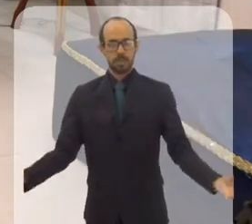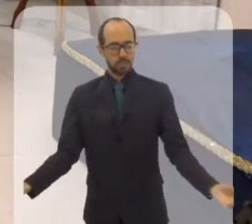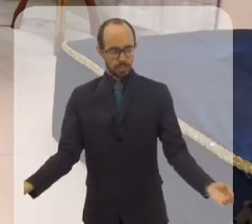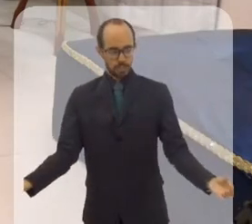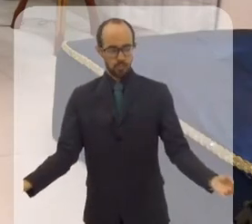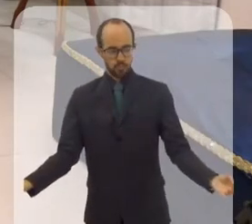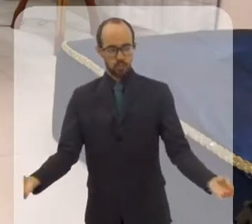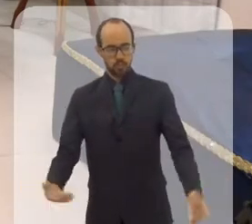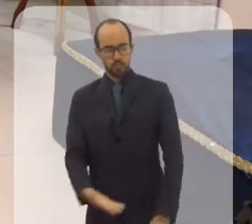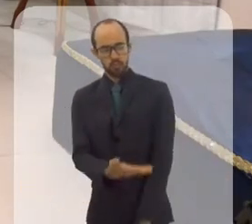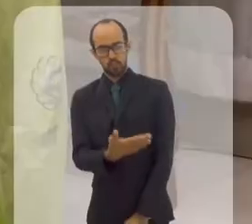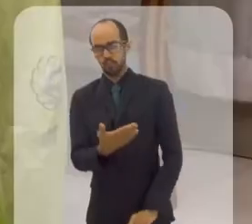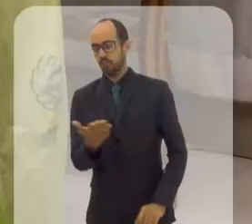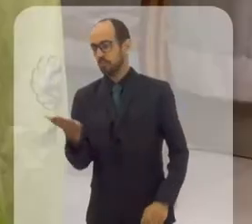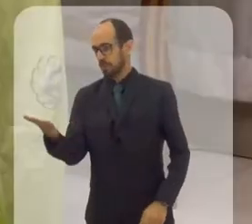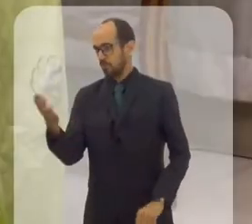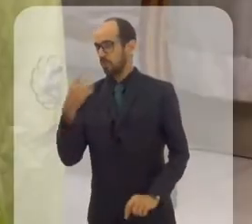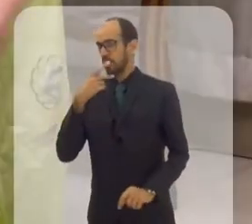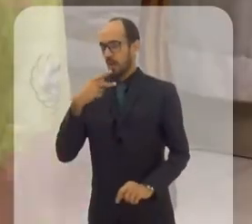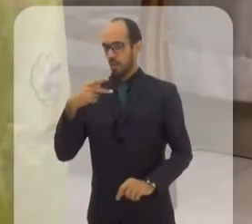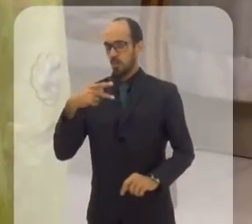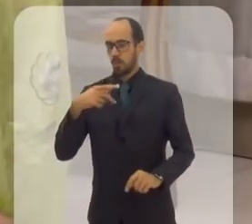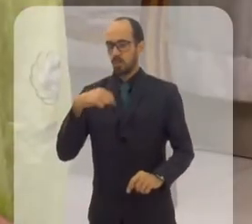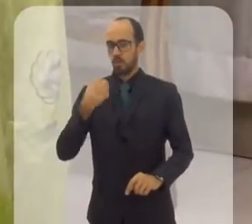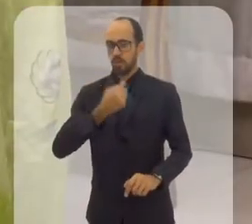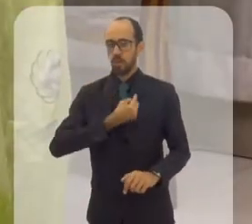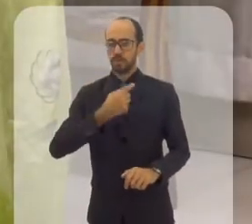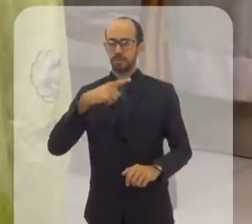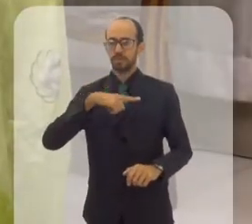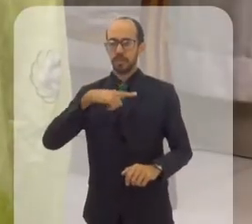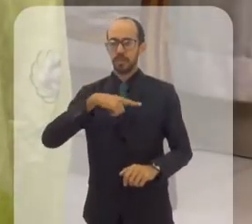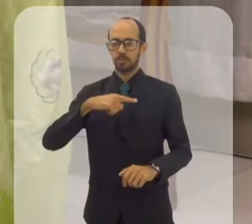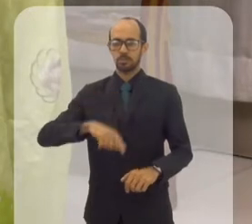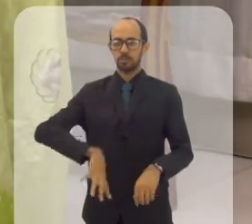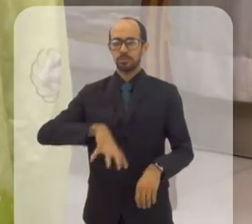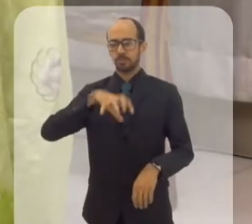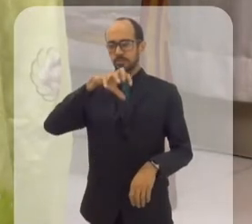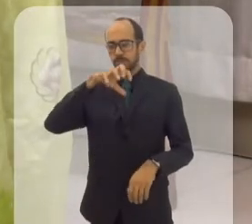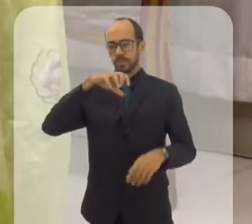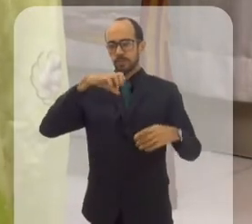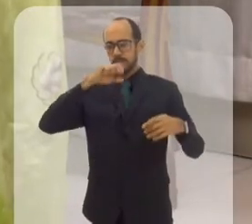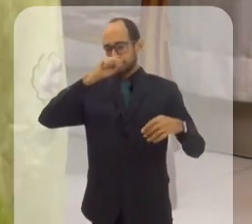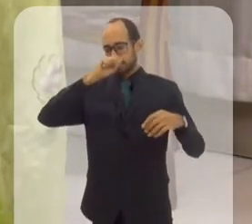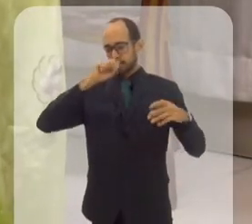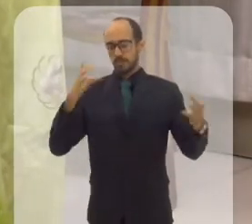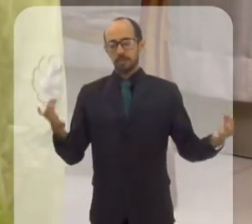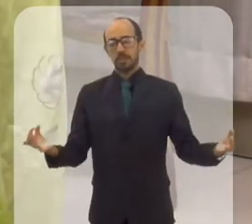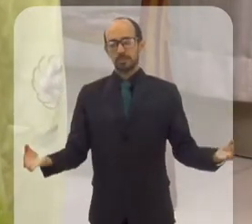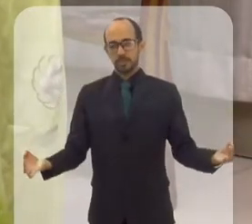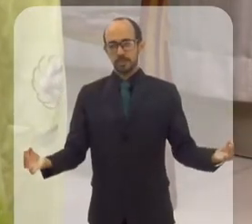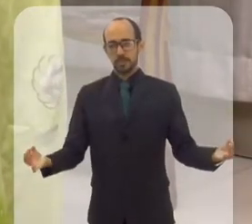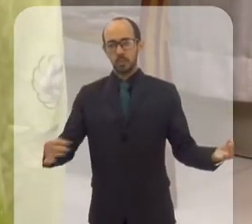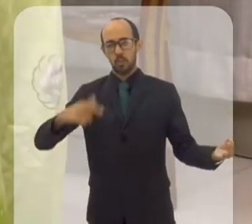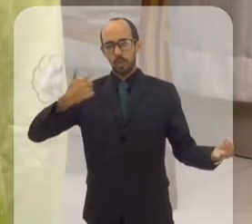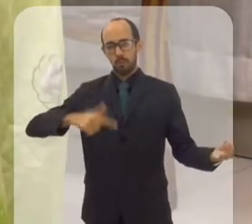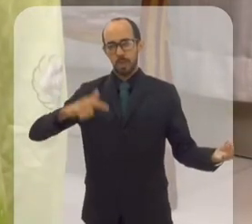meditação, né? Você falou. Nossa meditação é bem mântrica, tá? No